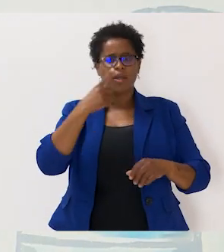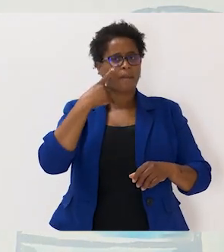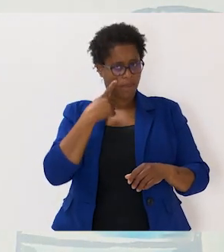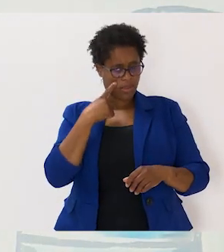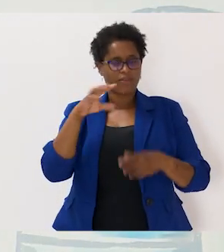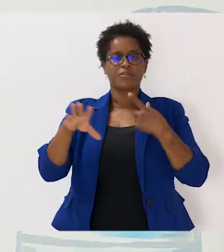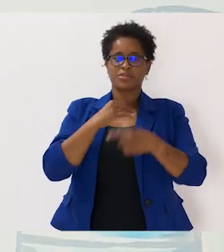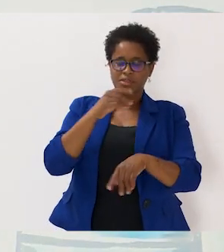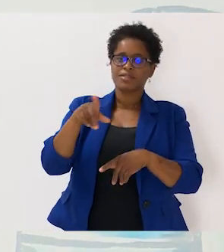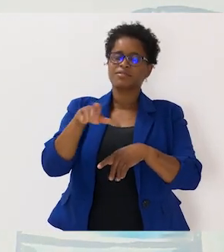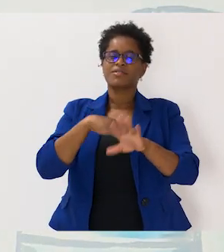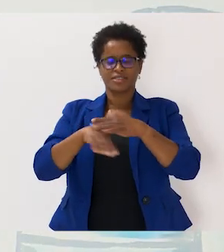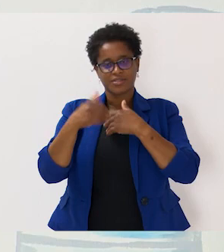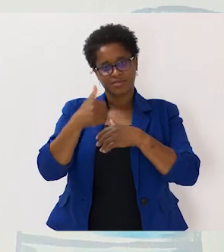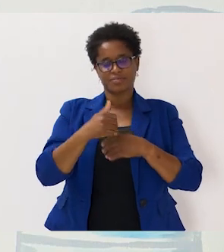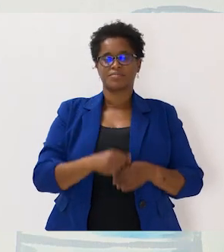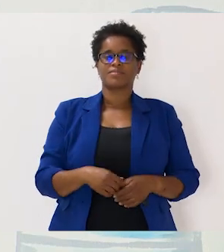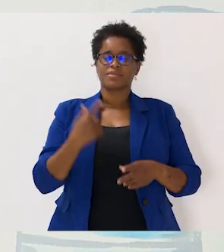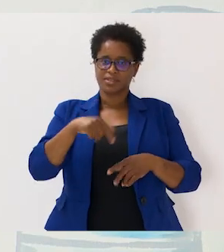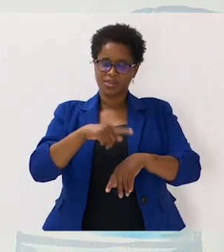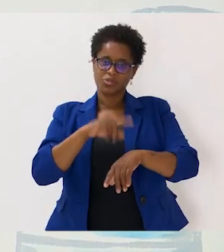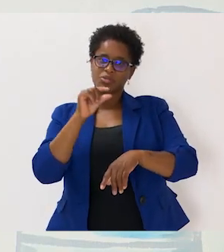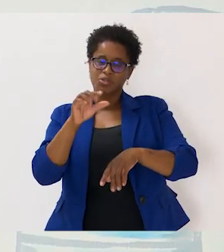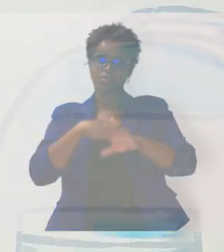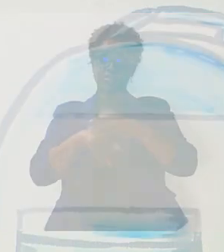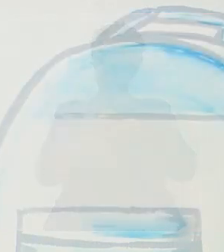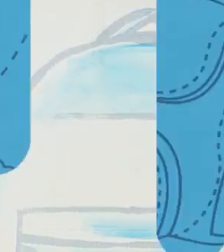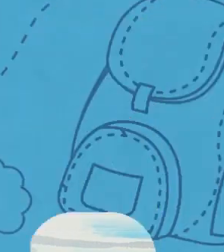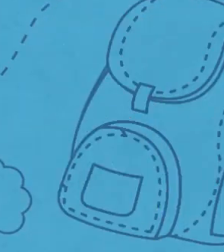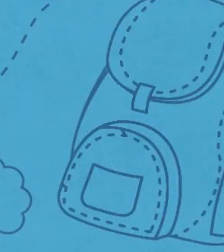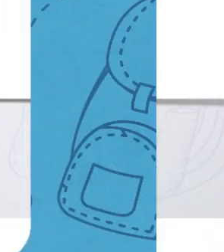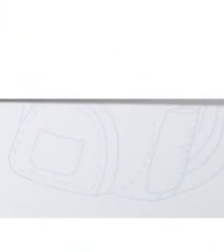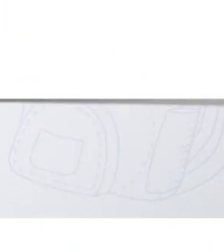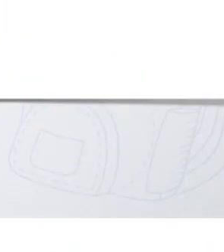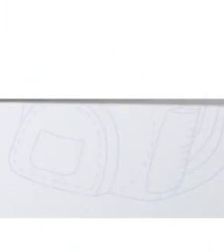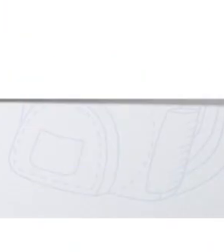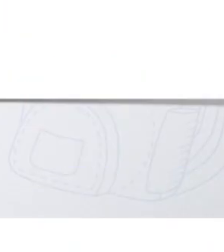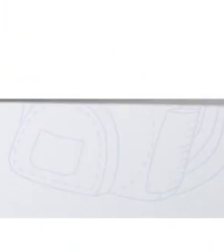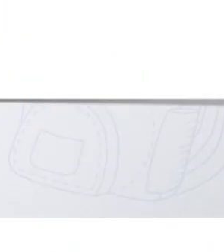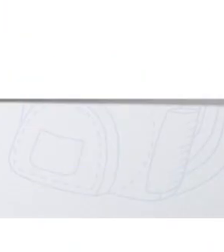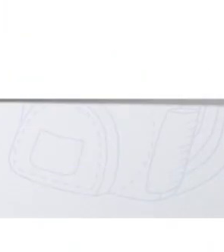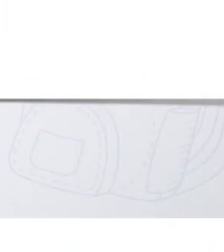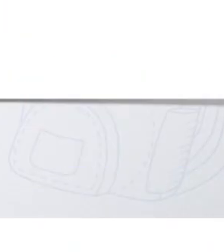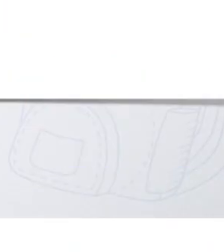espertos e vão conseguir tirar isto de letra. Terá uns minutinhos para fazerem isto.